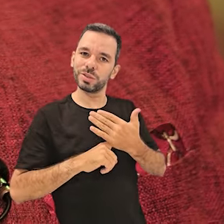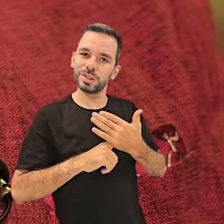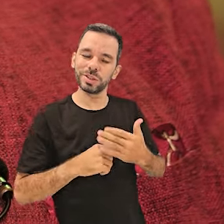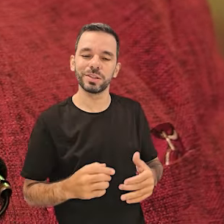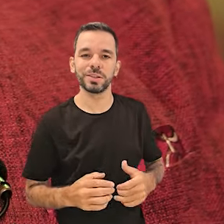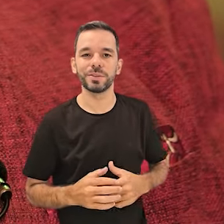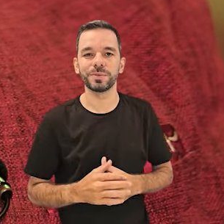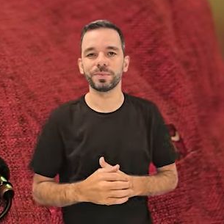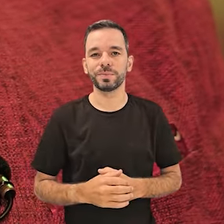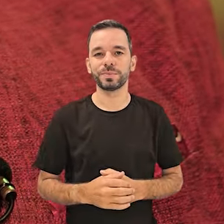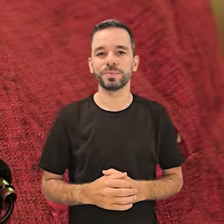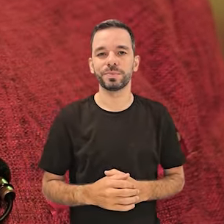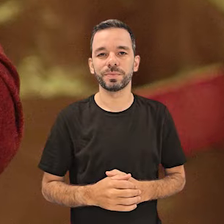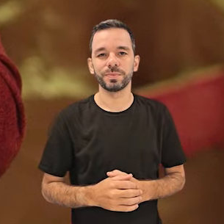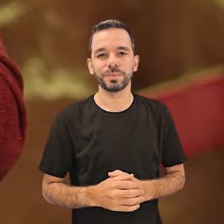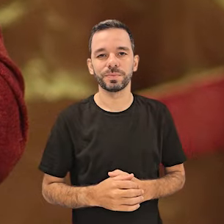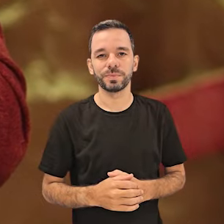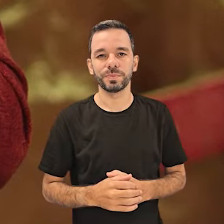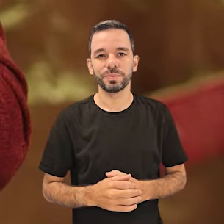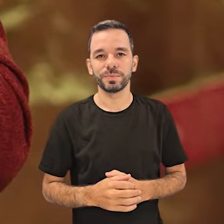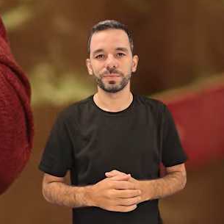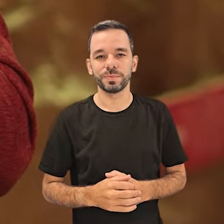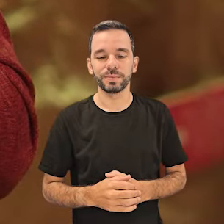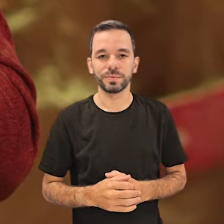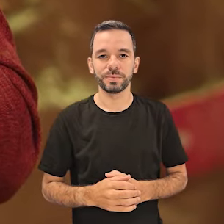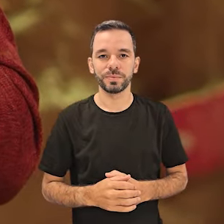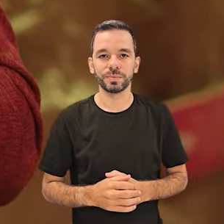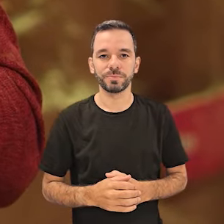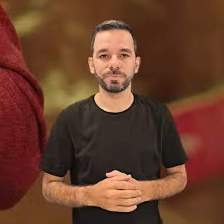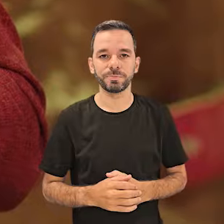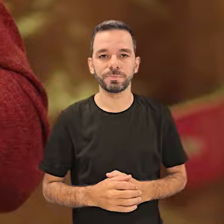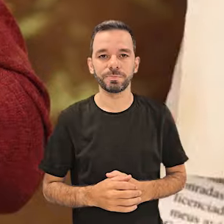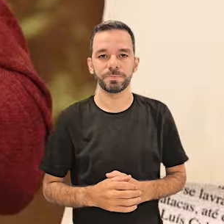rumo à plenitude.